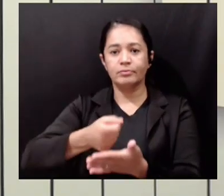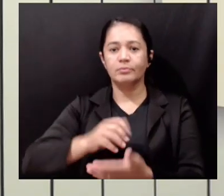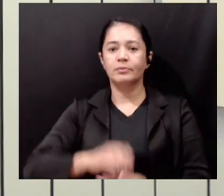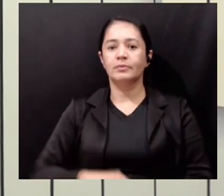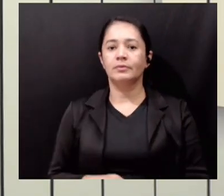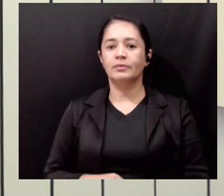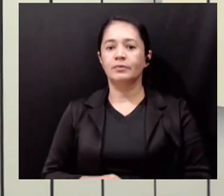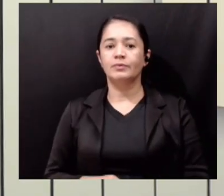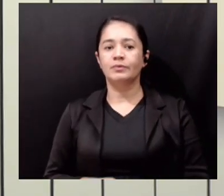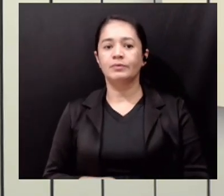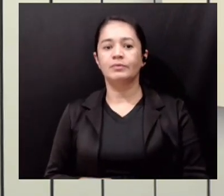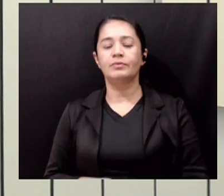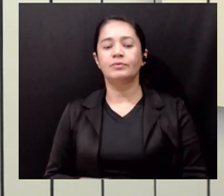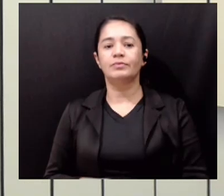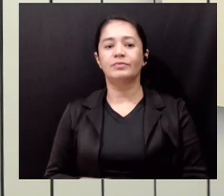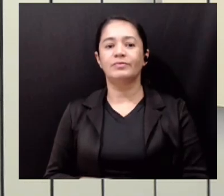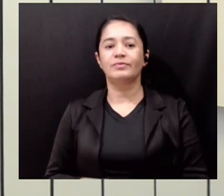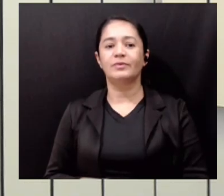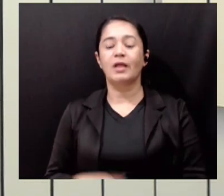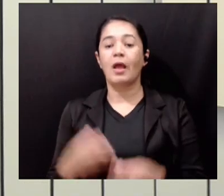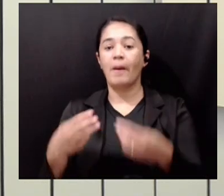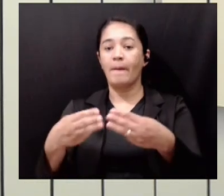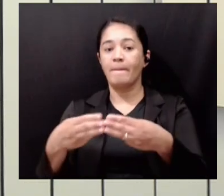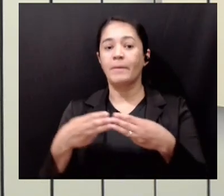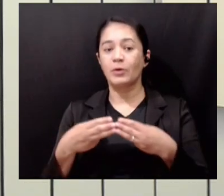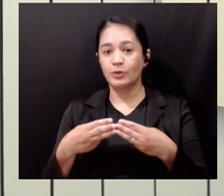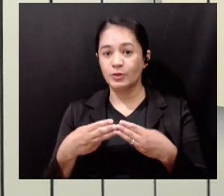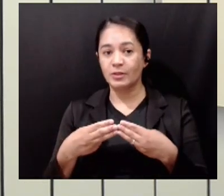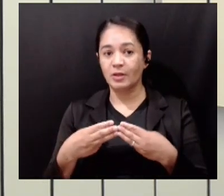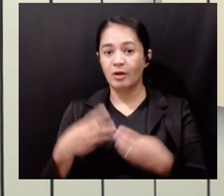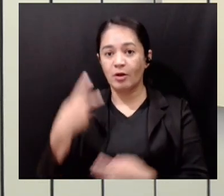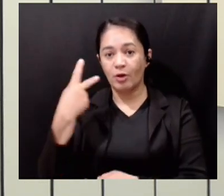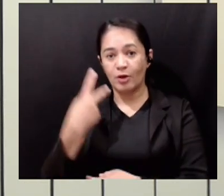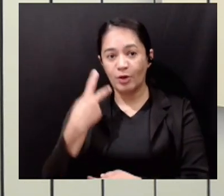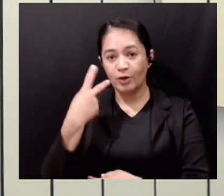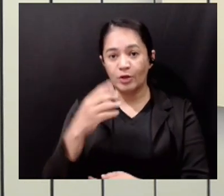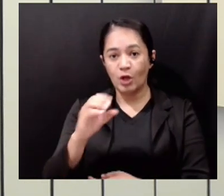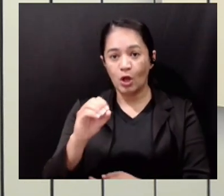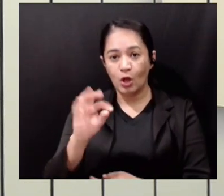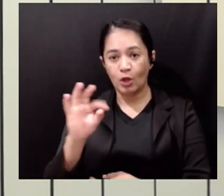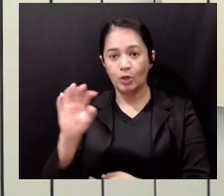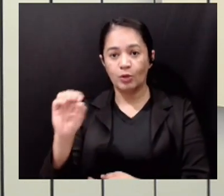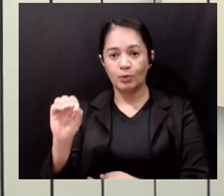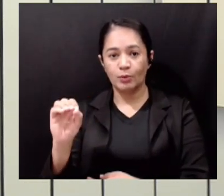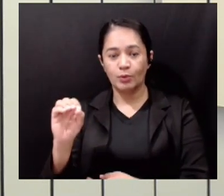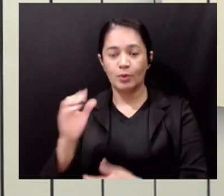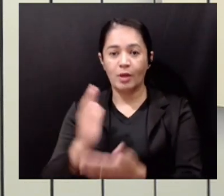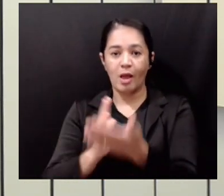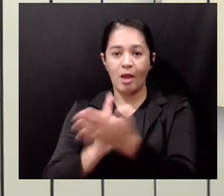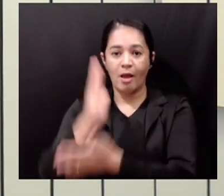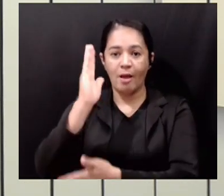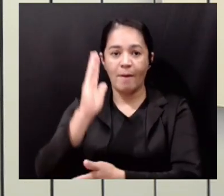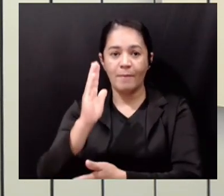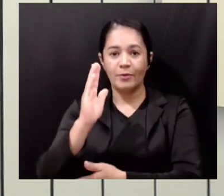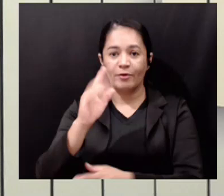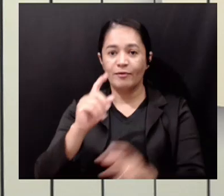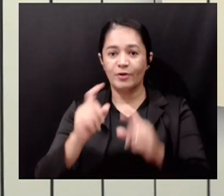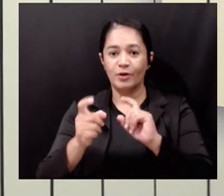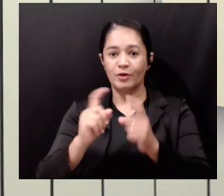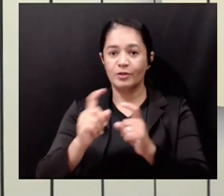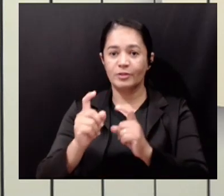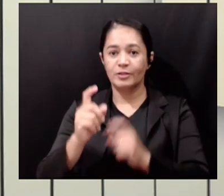E moção protocolada pelo vereador Otto Alejandro é aprovada durante a 2ª reunião ordinária.